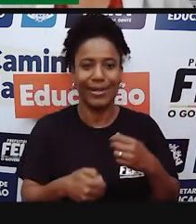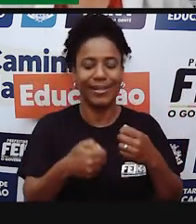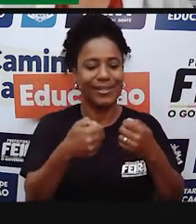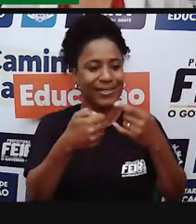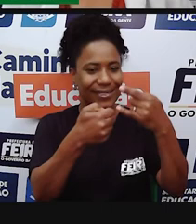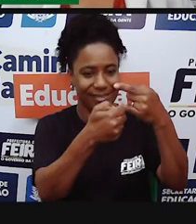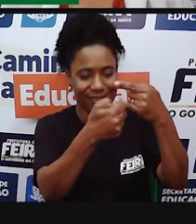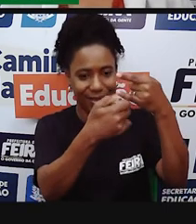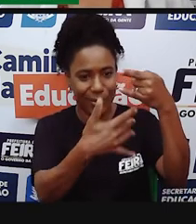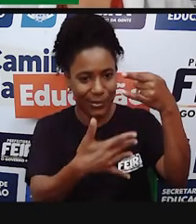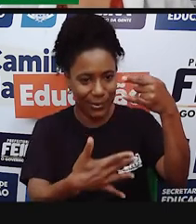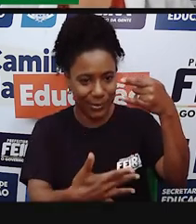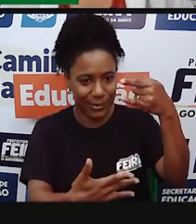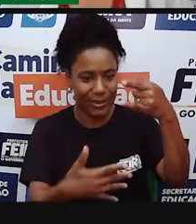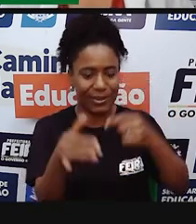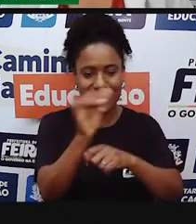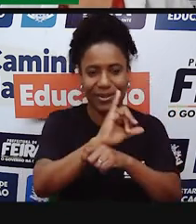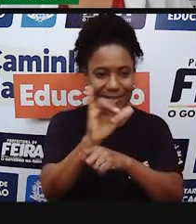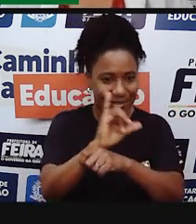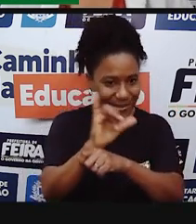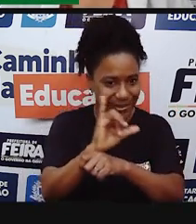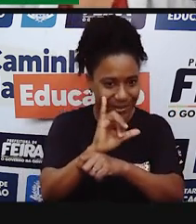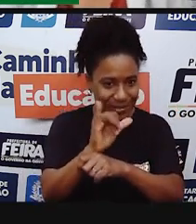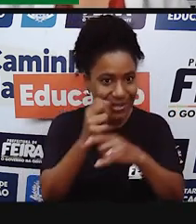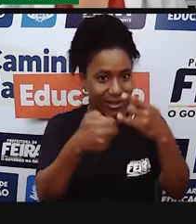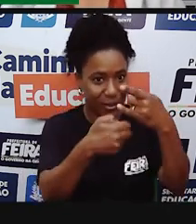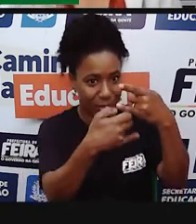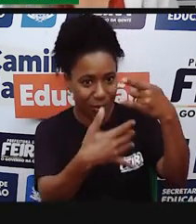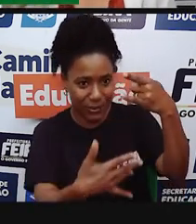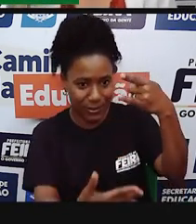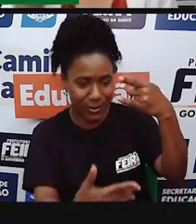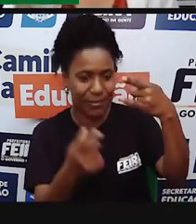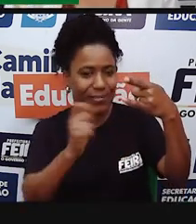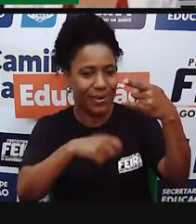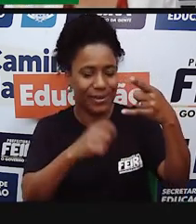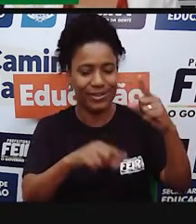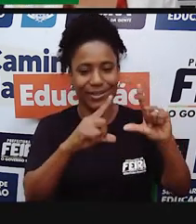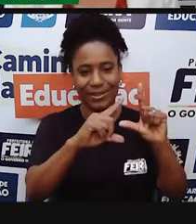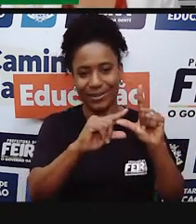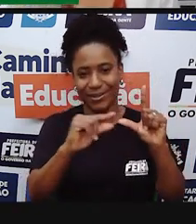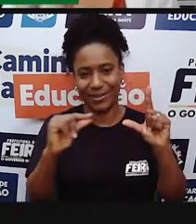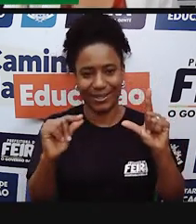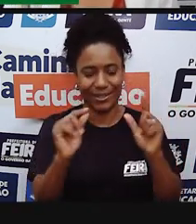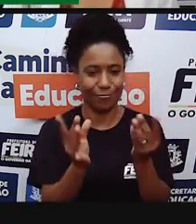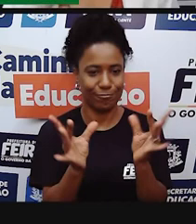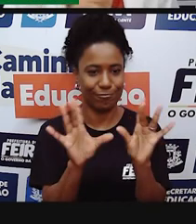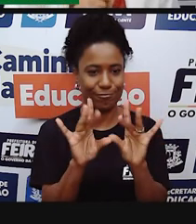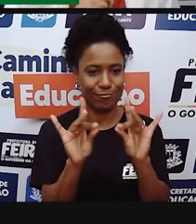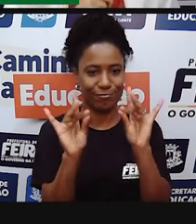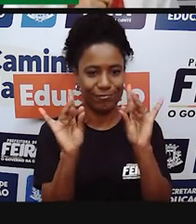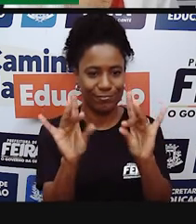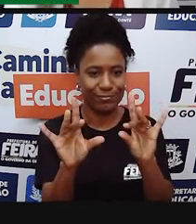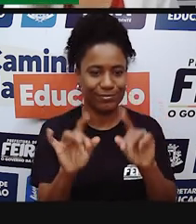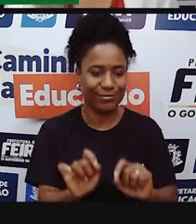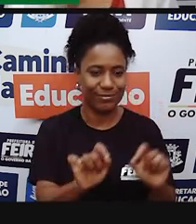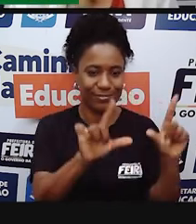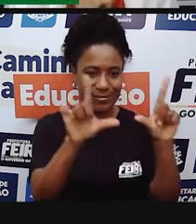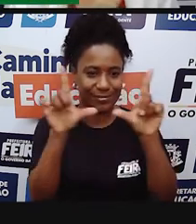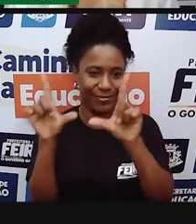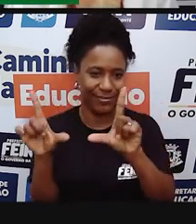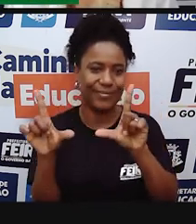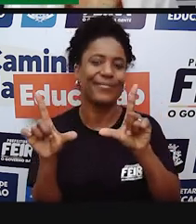Seduc no YouTube abaixo desse vídeo para que você possa a sua sala e fazer várias vezes